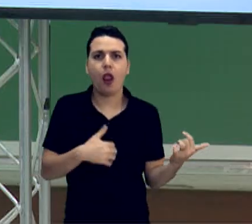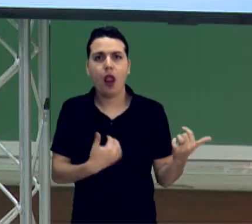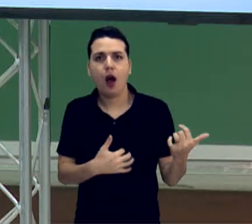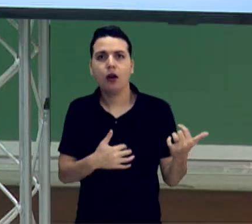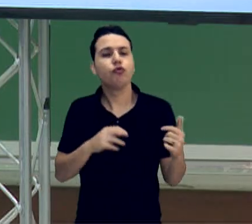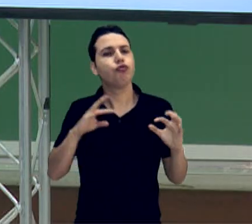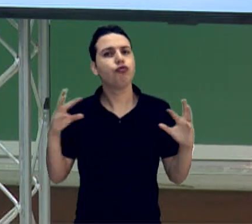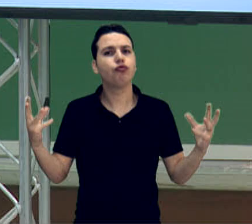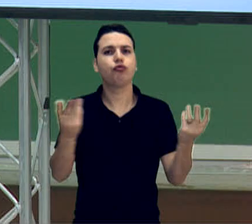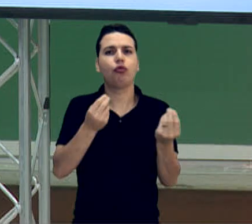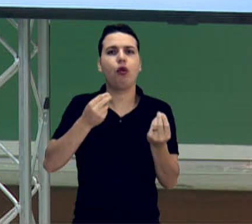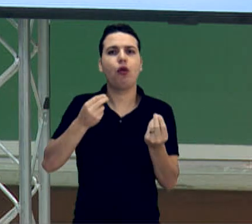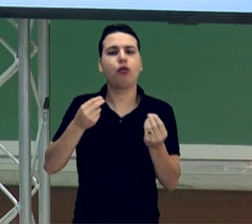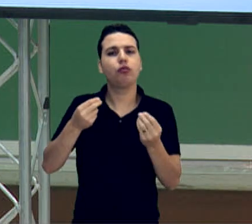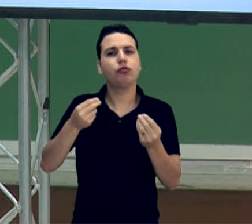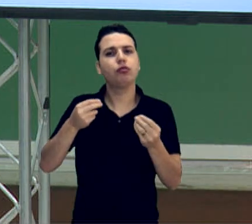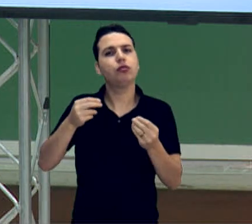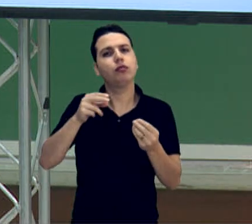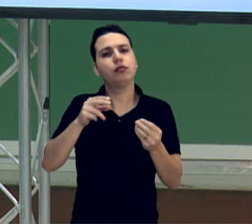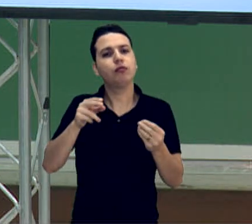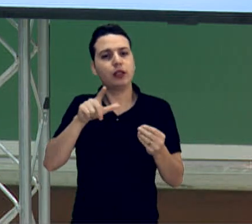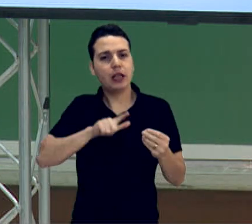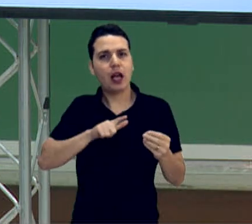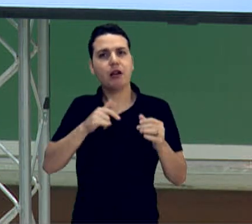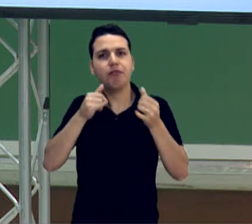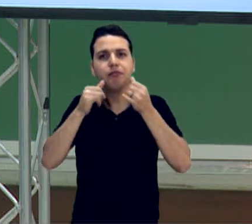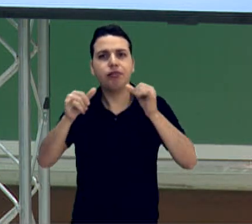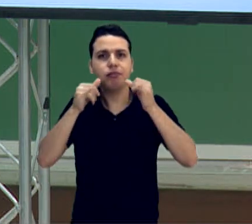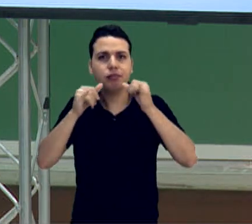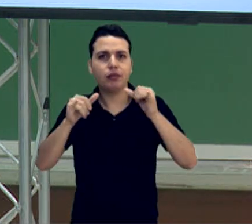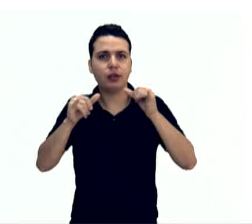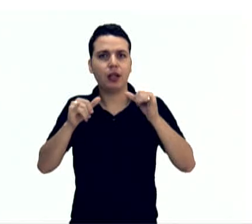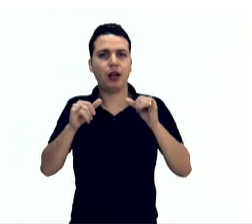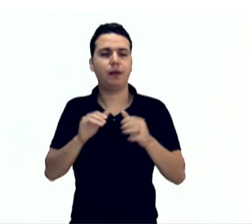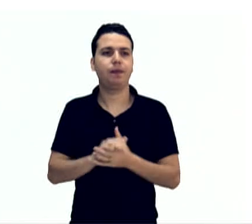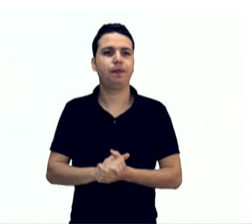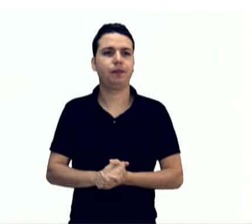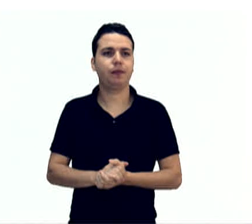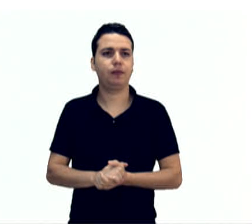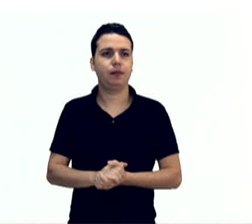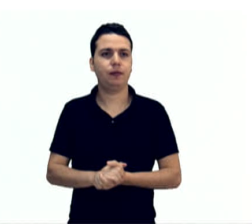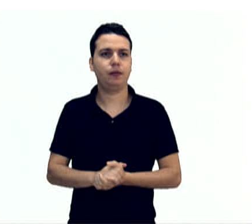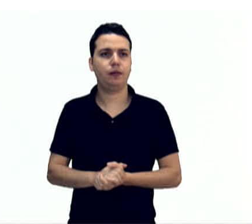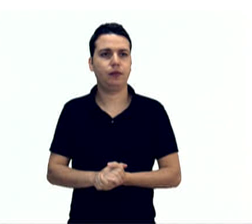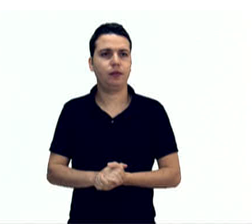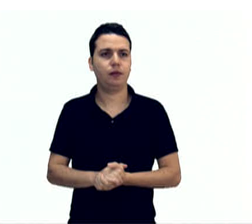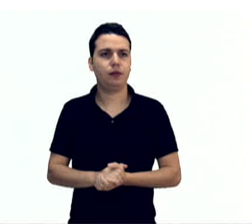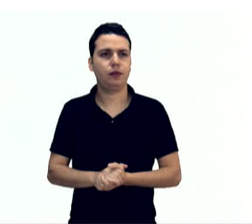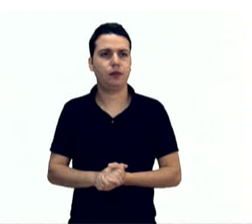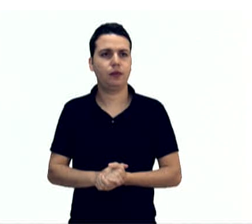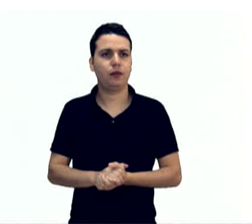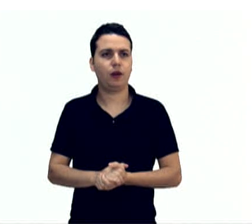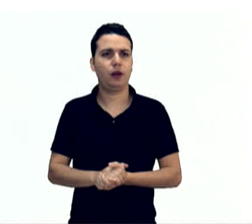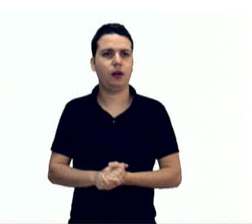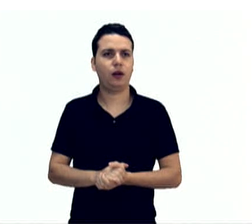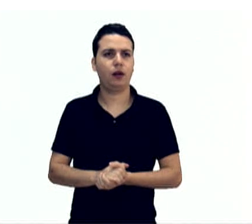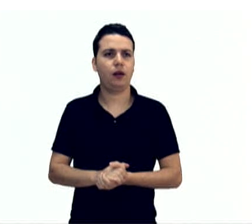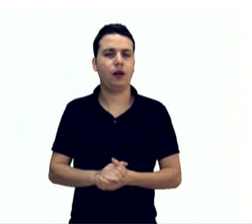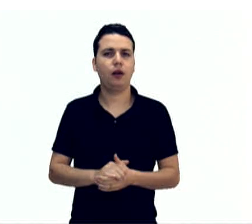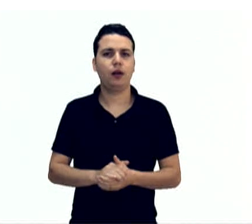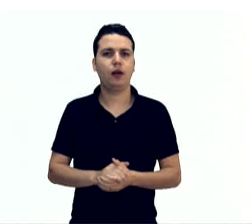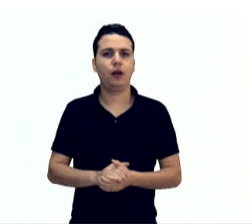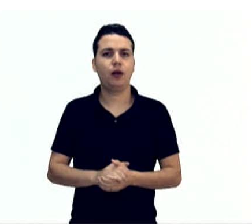dessa energia. Então, é um ritmo mesmo que contagia. Os passos do vaneirão devem ser executados em